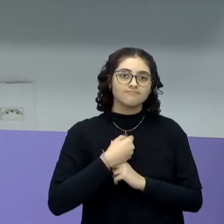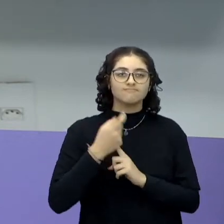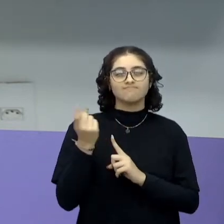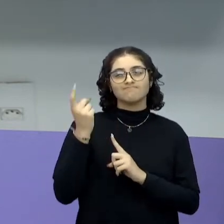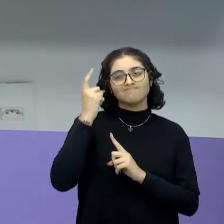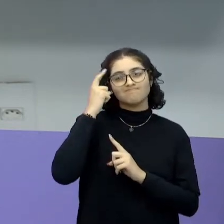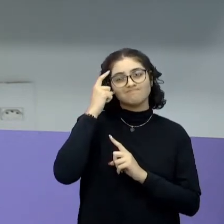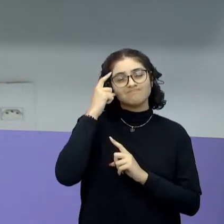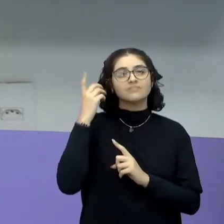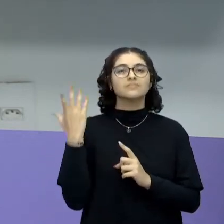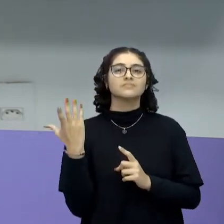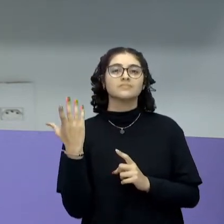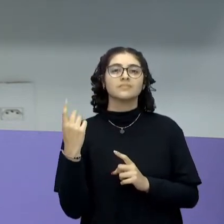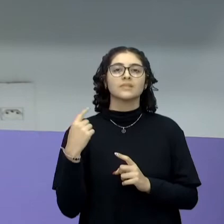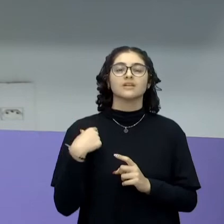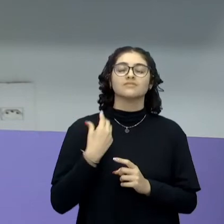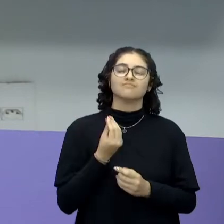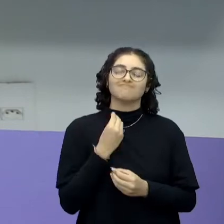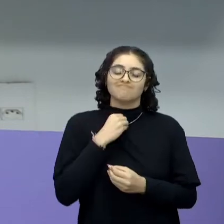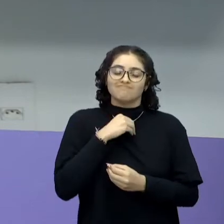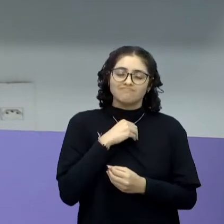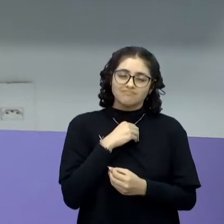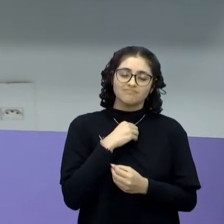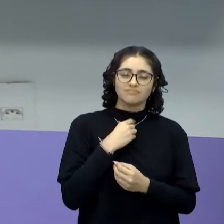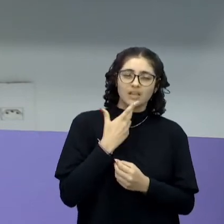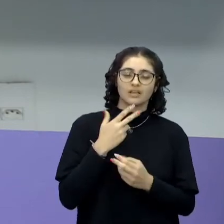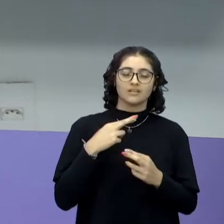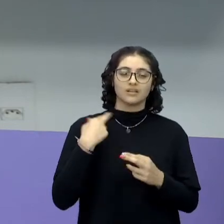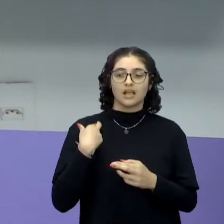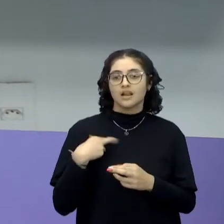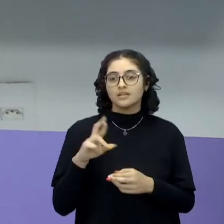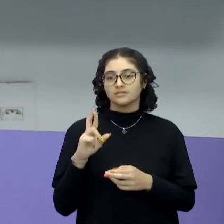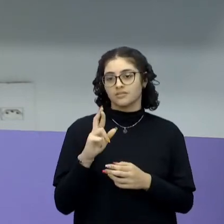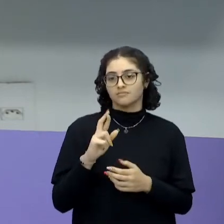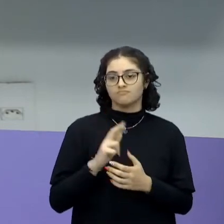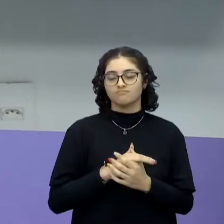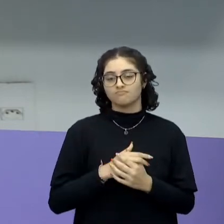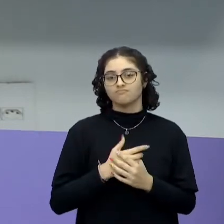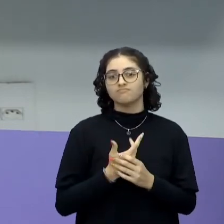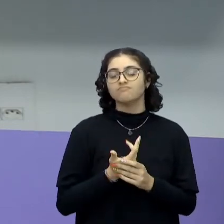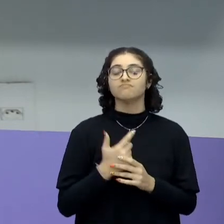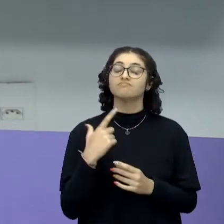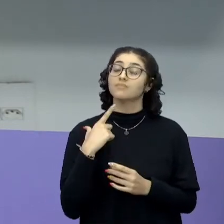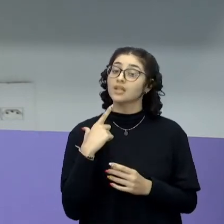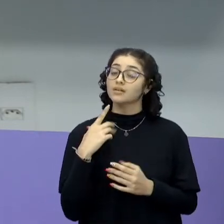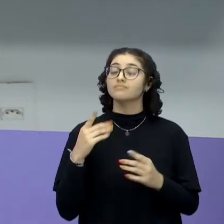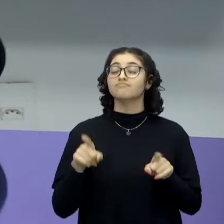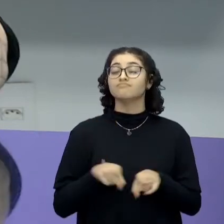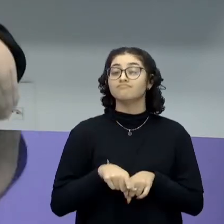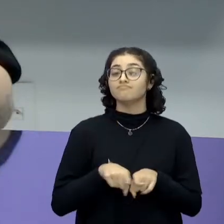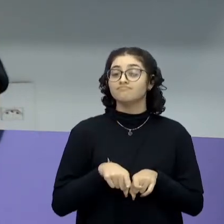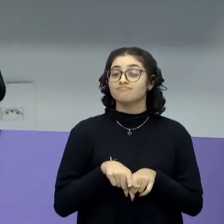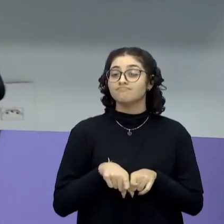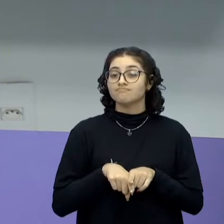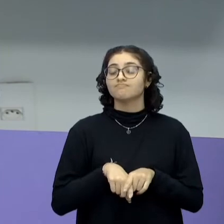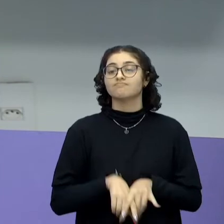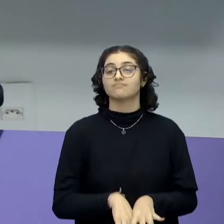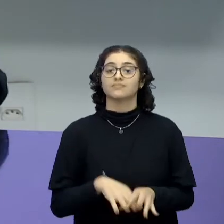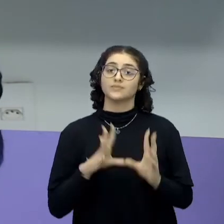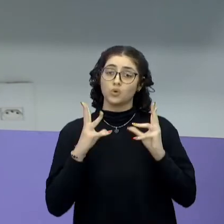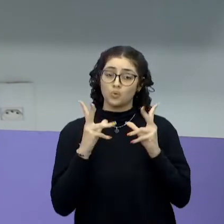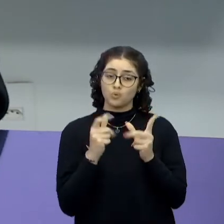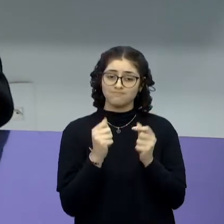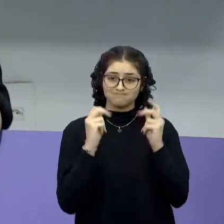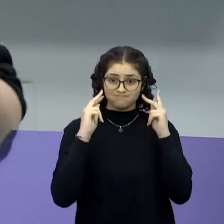psicológicas, culturais, espirituais, para além das biológicas, é claro, e pelo fato também de que todos os seres